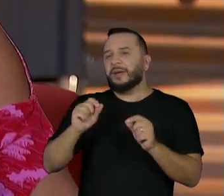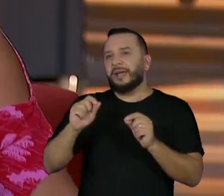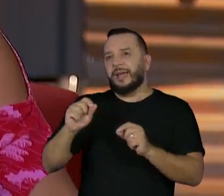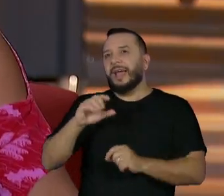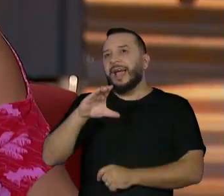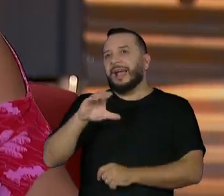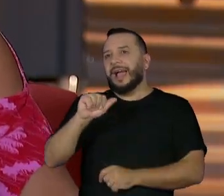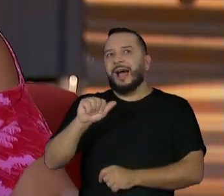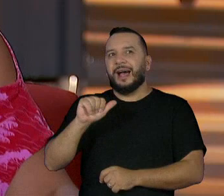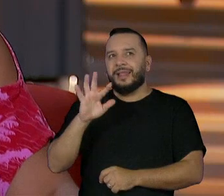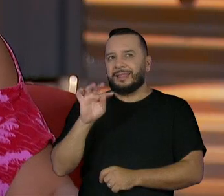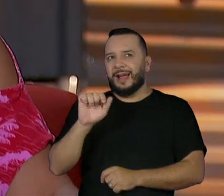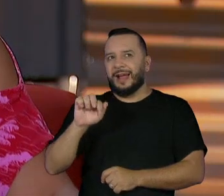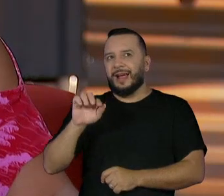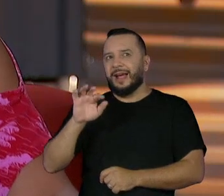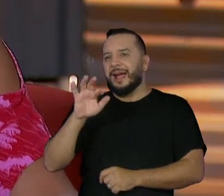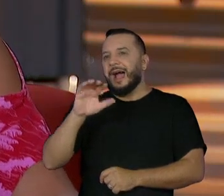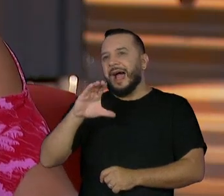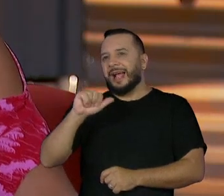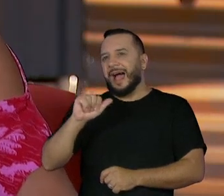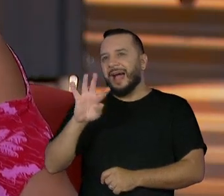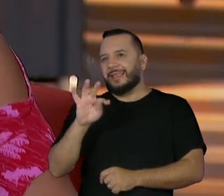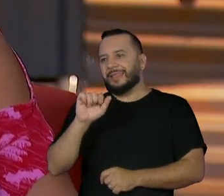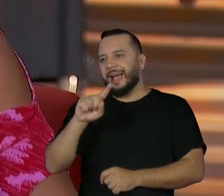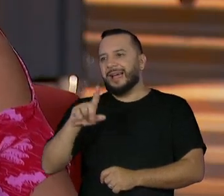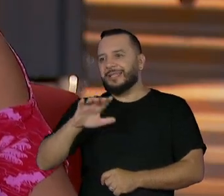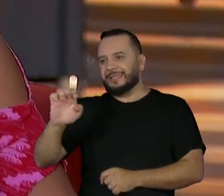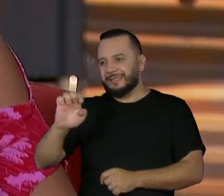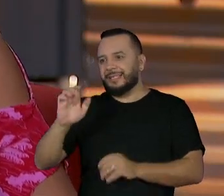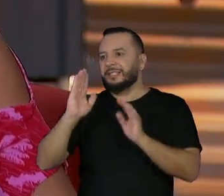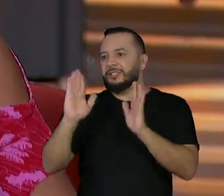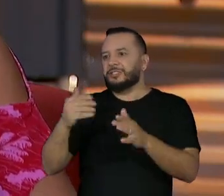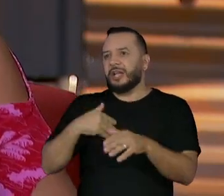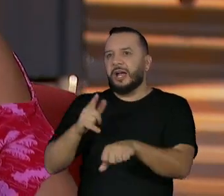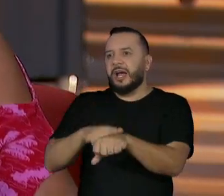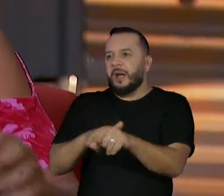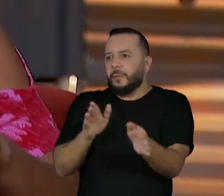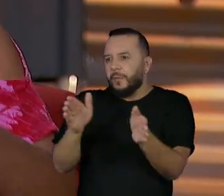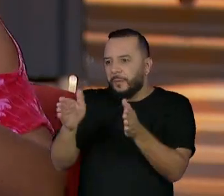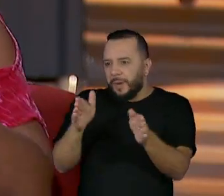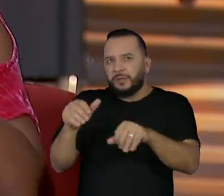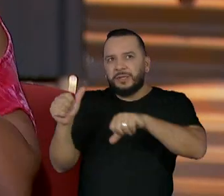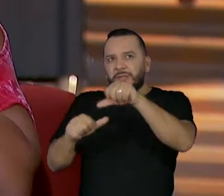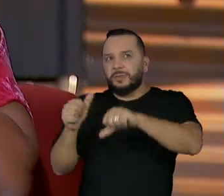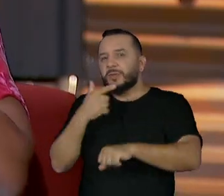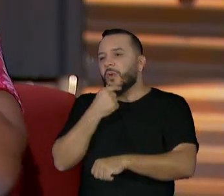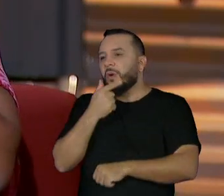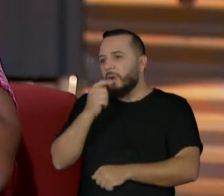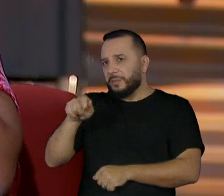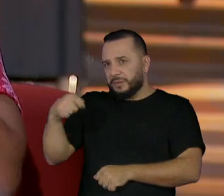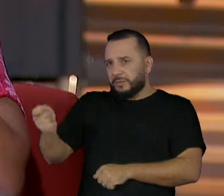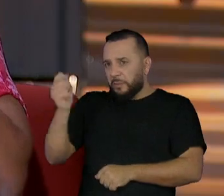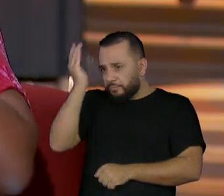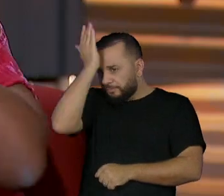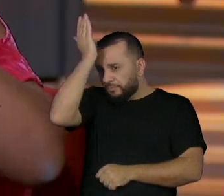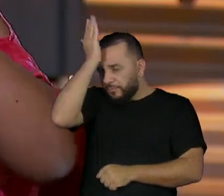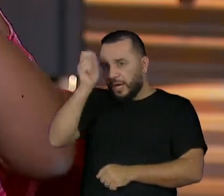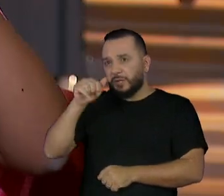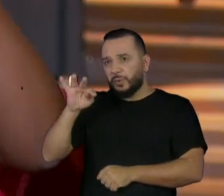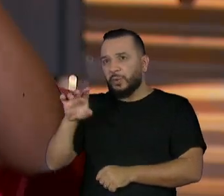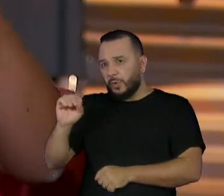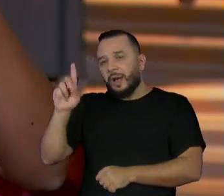sobre catarse, ele fala que a catarse é um momento de transformação da estrutura, né? A gente sair de um momento egoísta para um